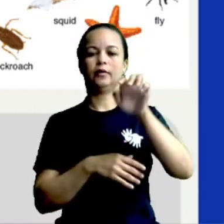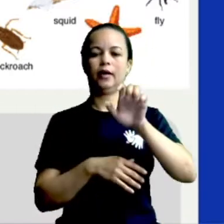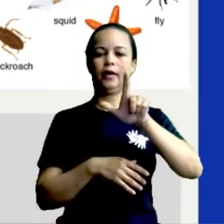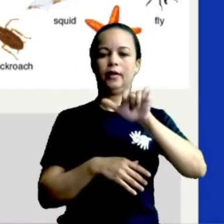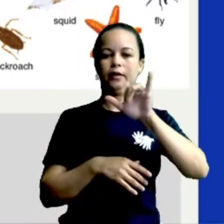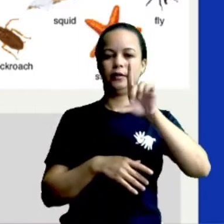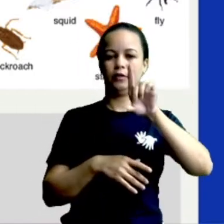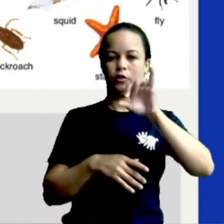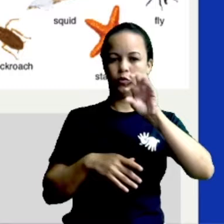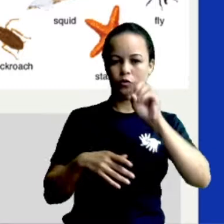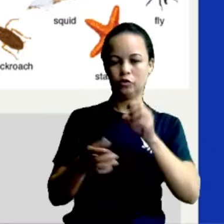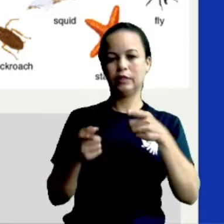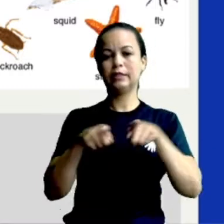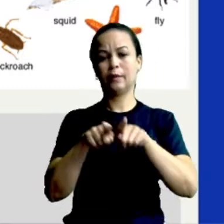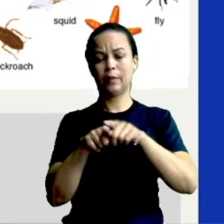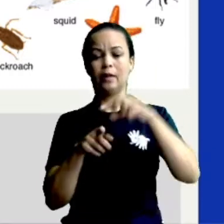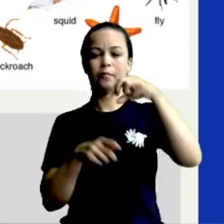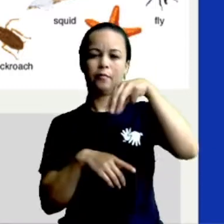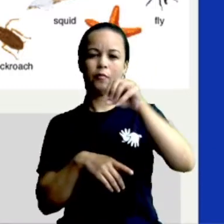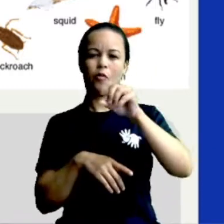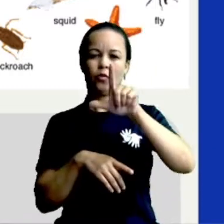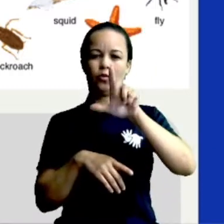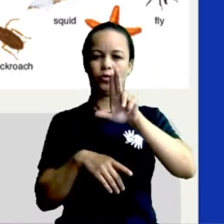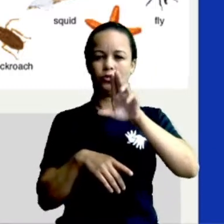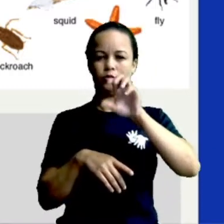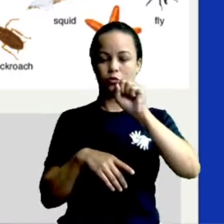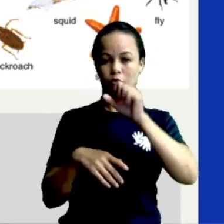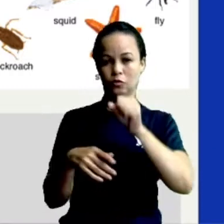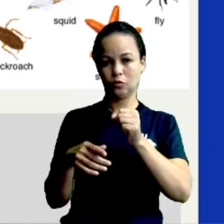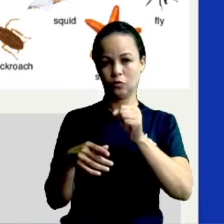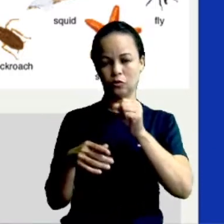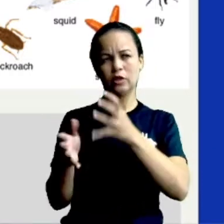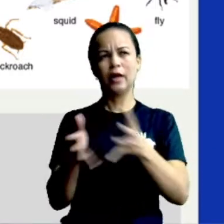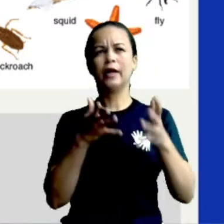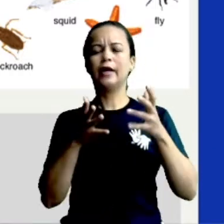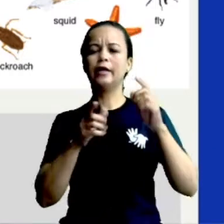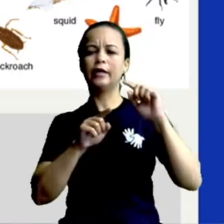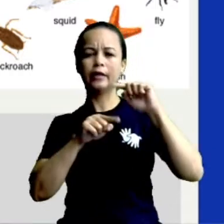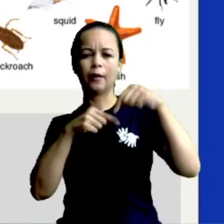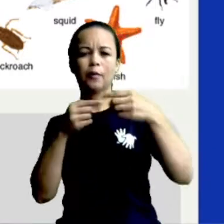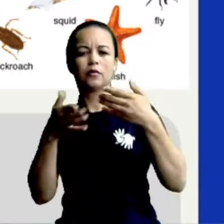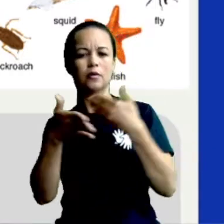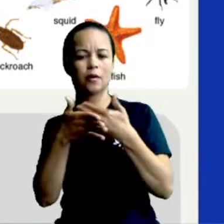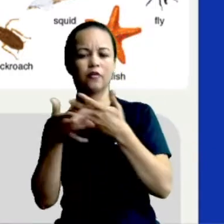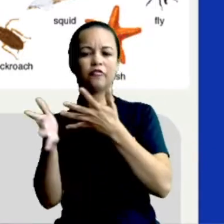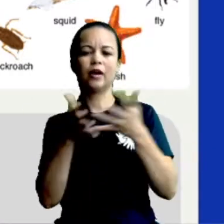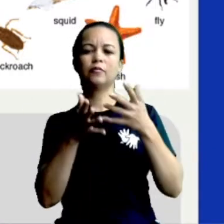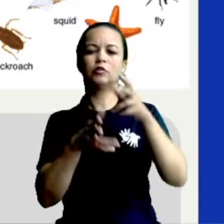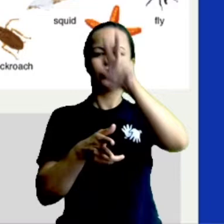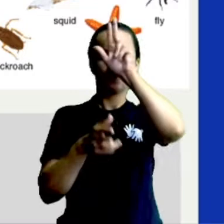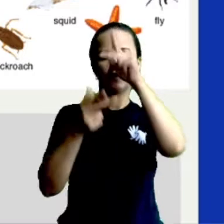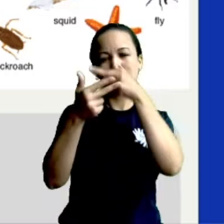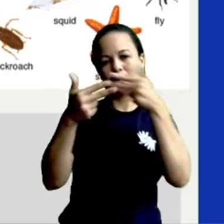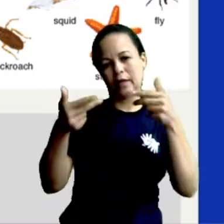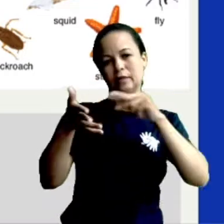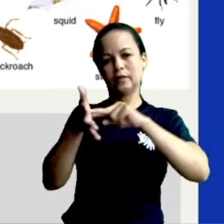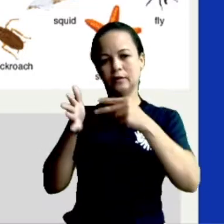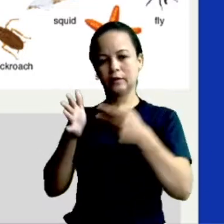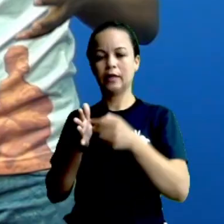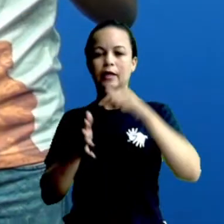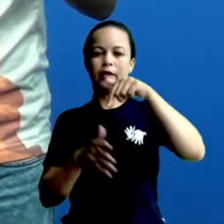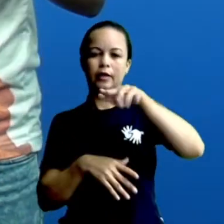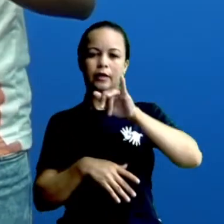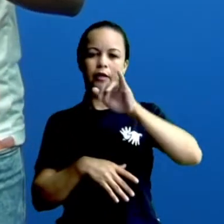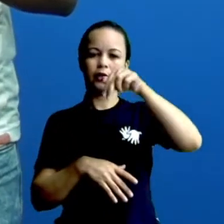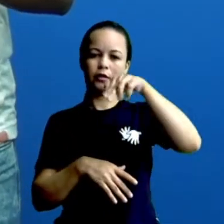seguintes falaremos sobre os insetos, os artrópodes e sobre as estrelas do mar, classificadas como